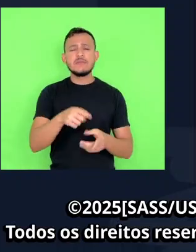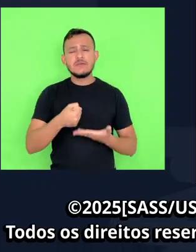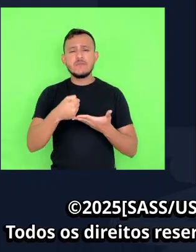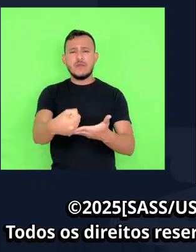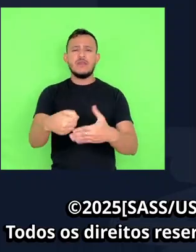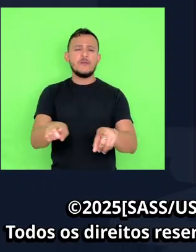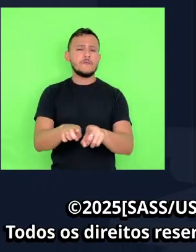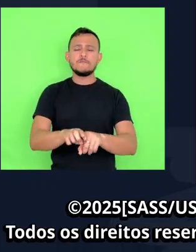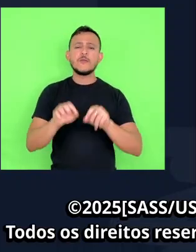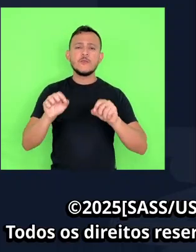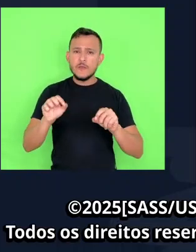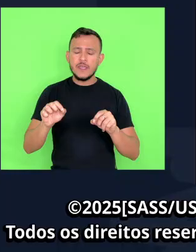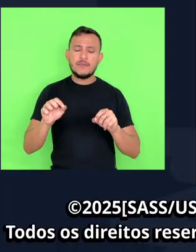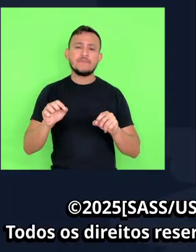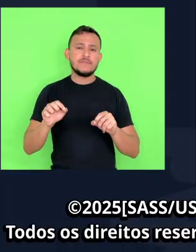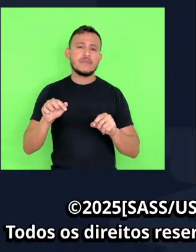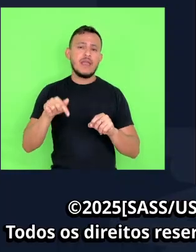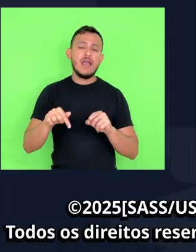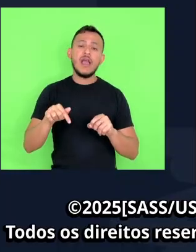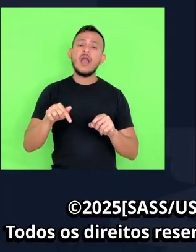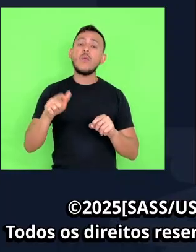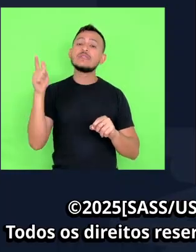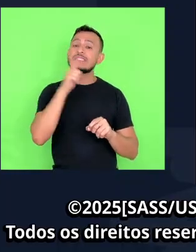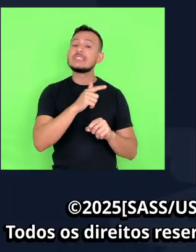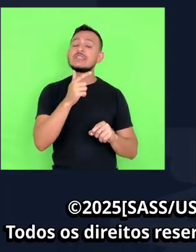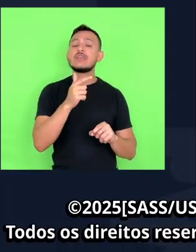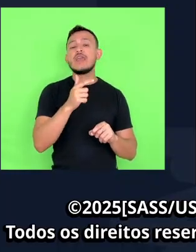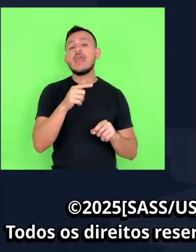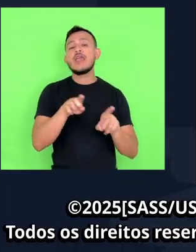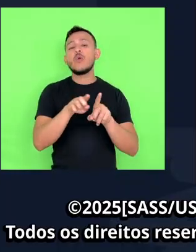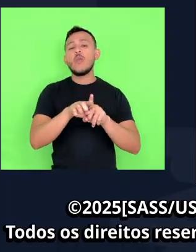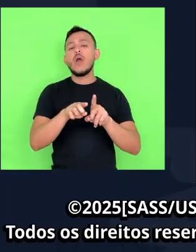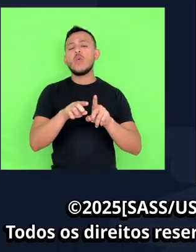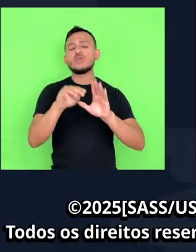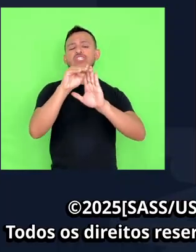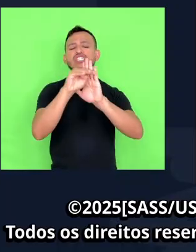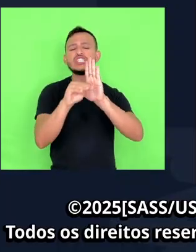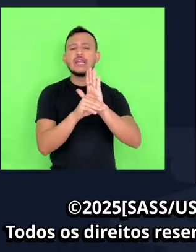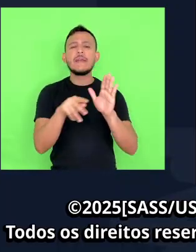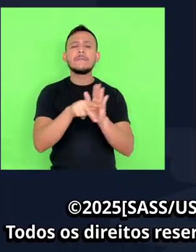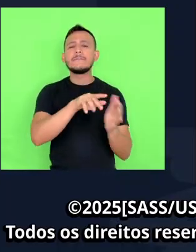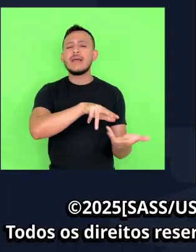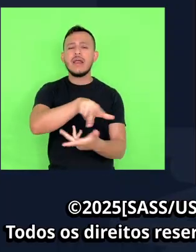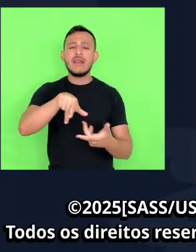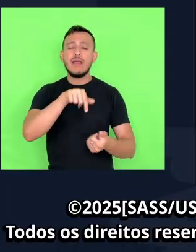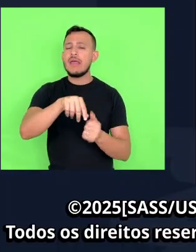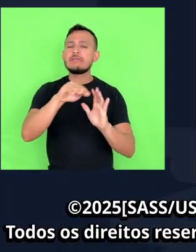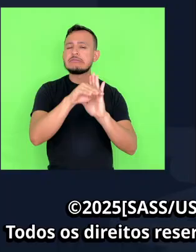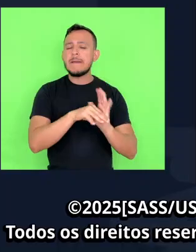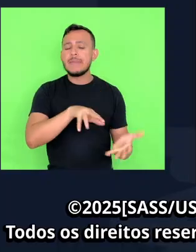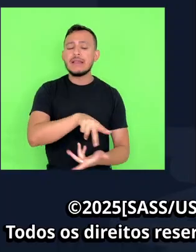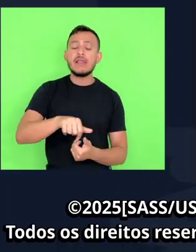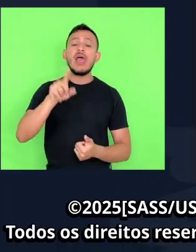apoiar também a adoção de uma dieta planetária. Essa dieta planetária é